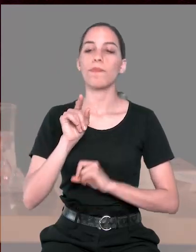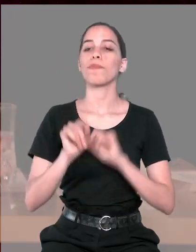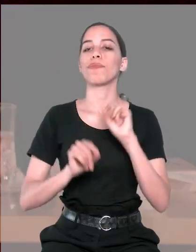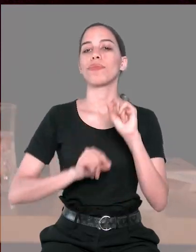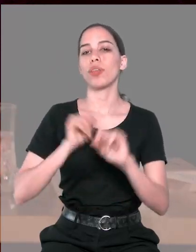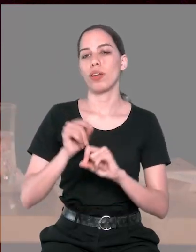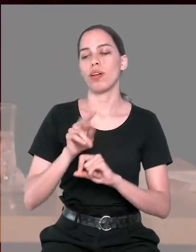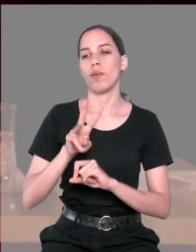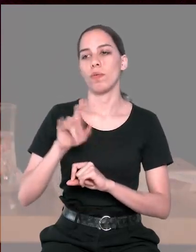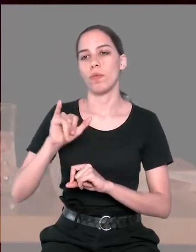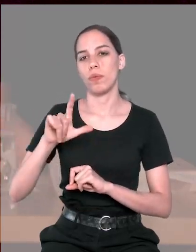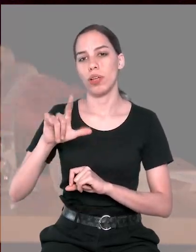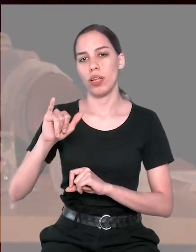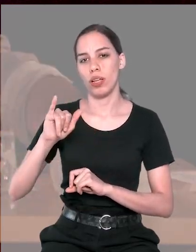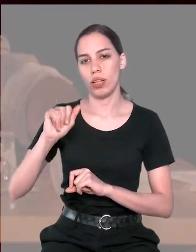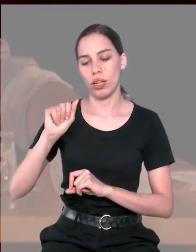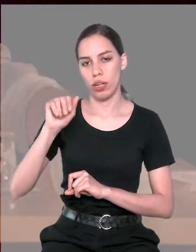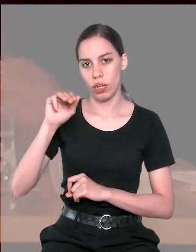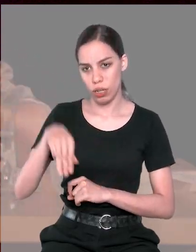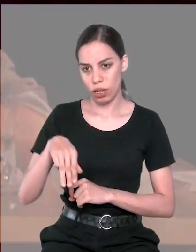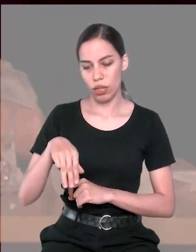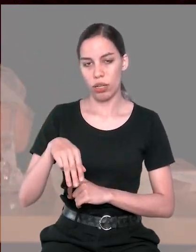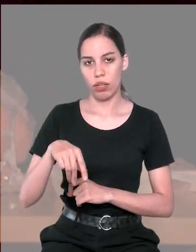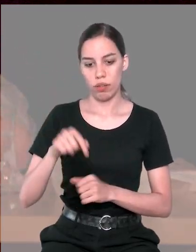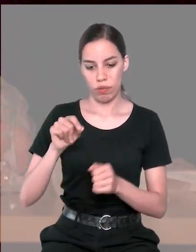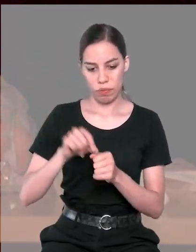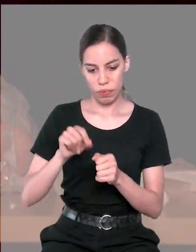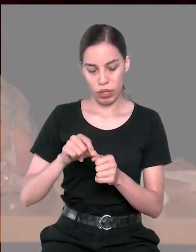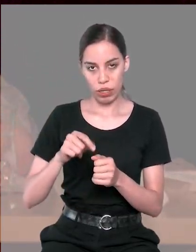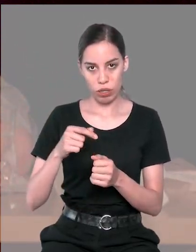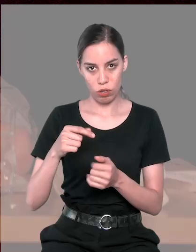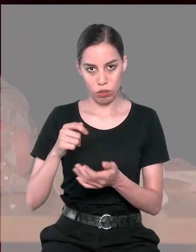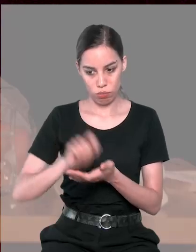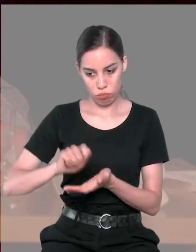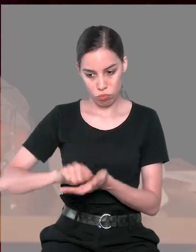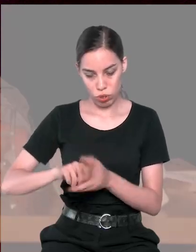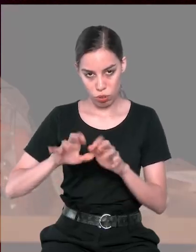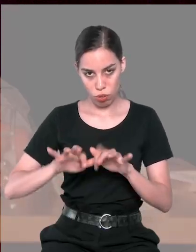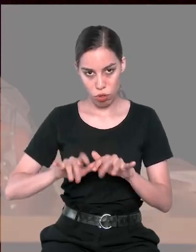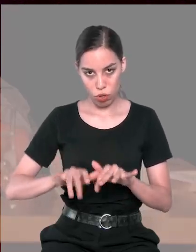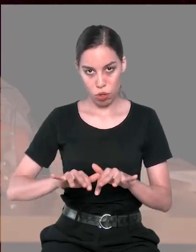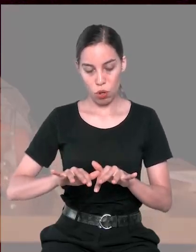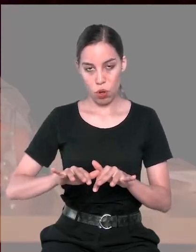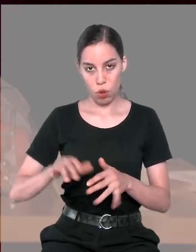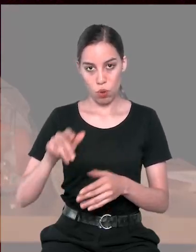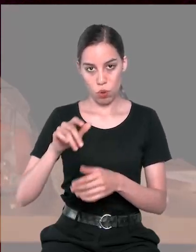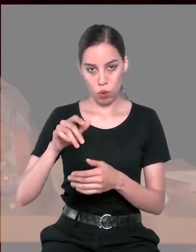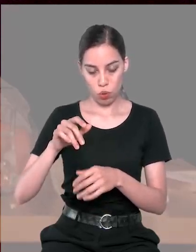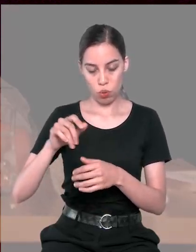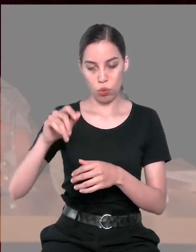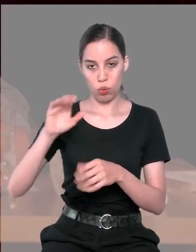O que o William Marx, que é o organizador dessas anotações do curso, chama